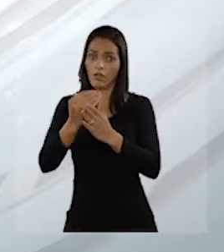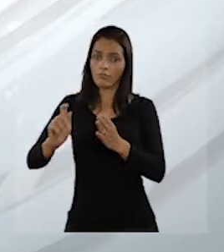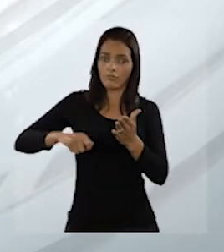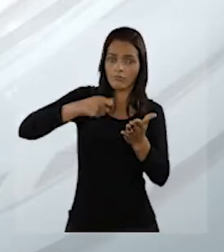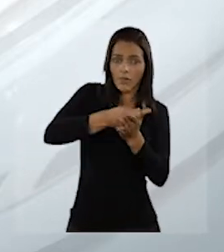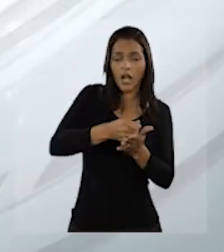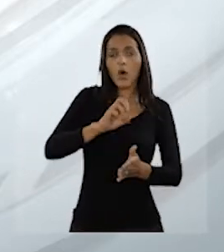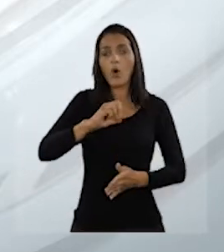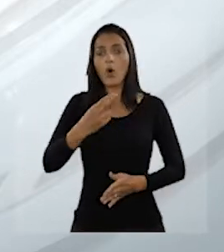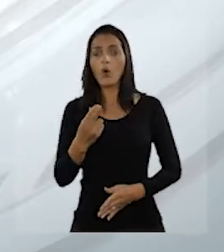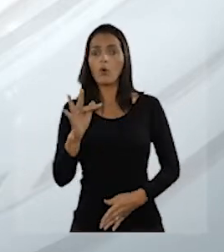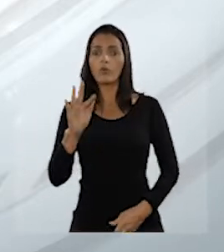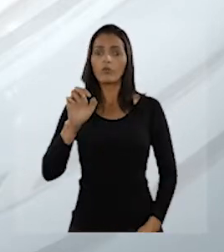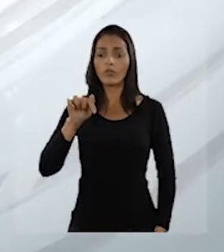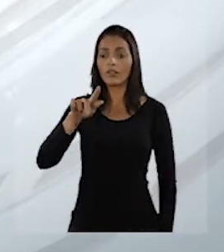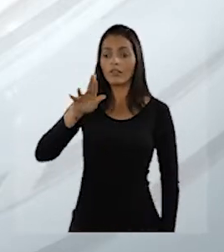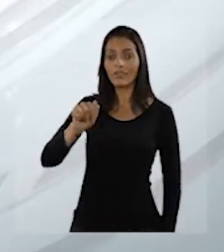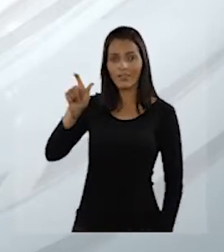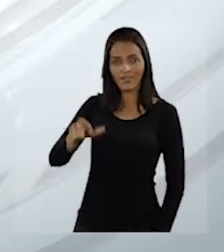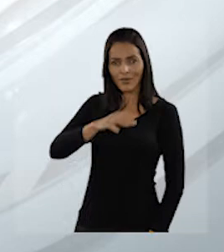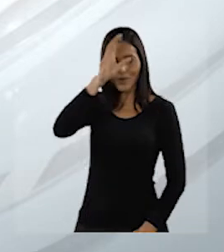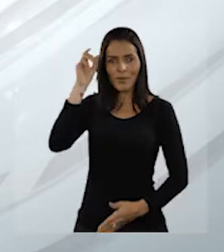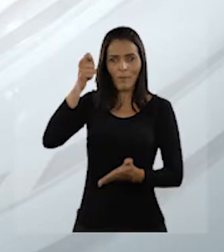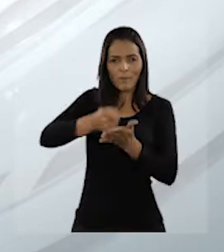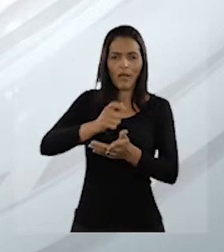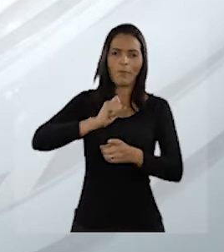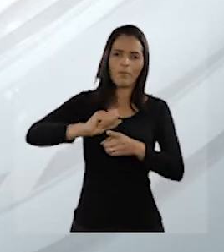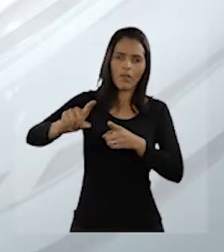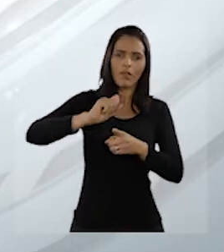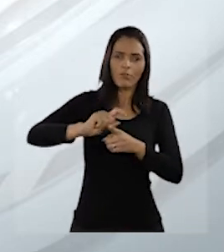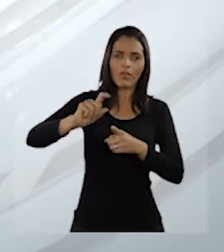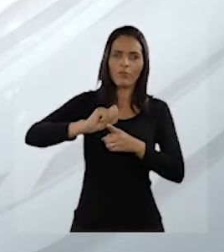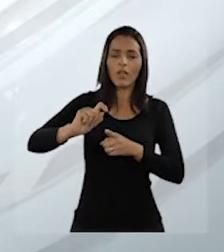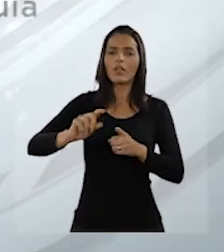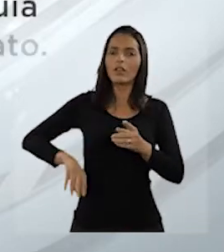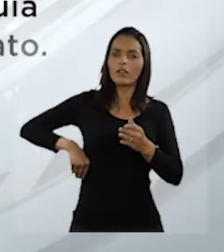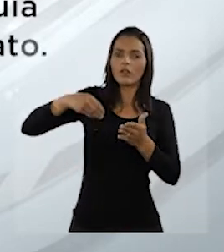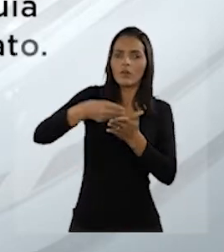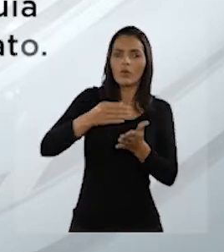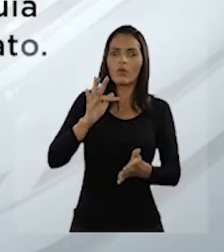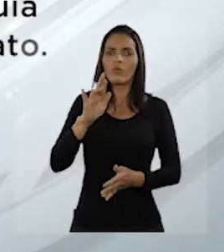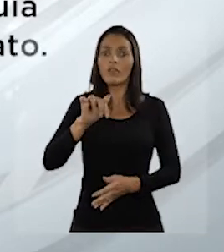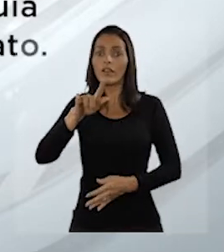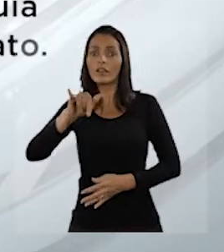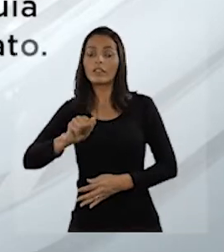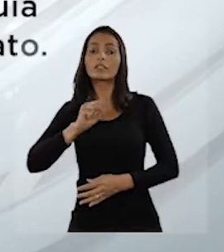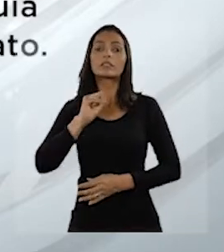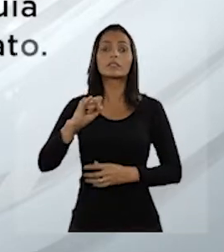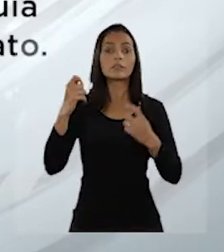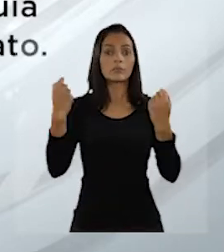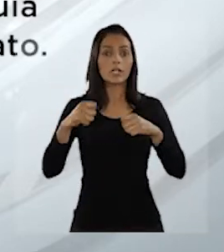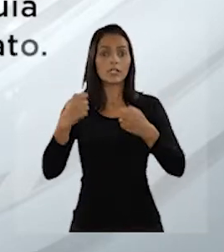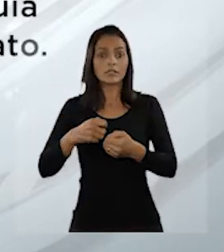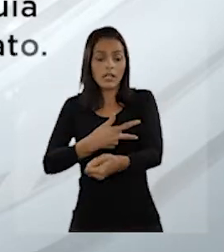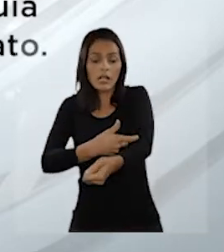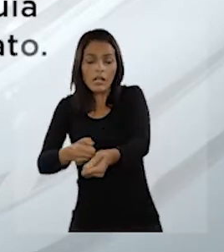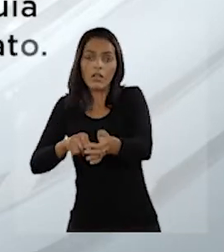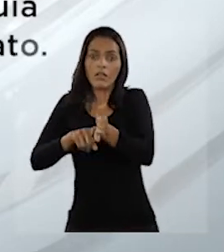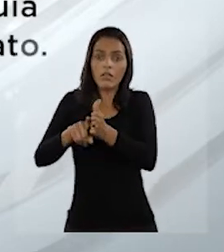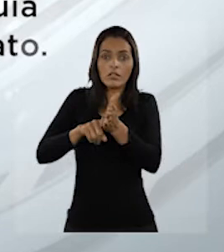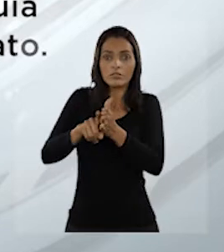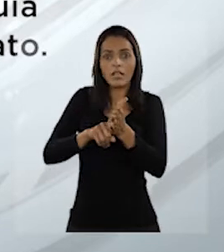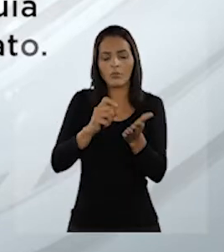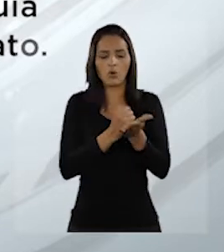consumidor paga uma mensalidade fixa, se arcar com cobranças extras. O com franquia, modelo em que o consumidor paga